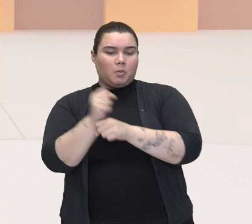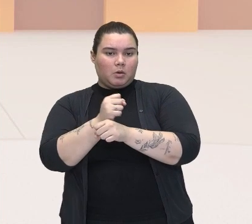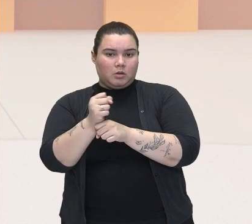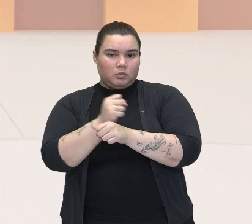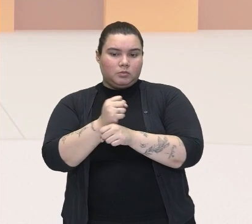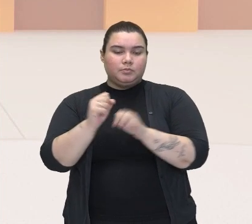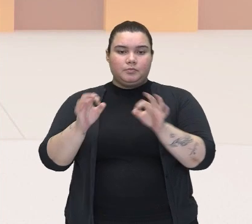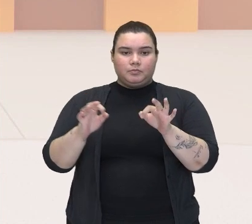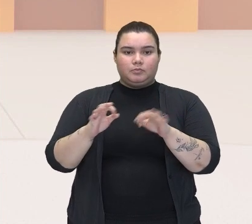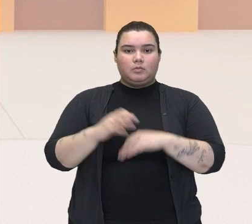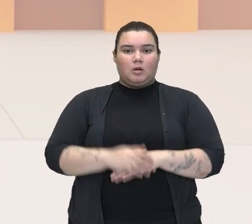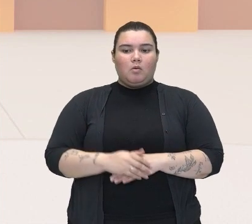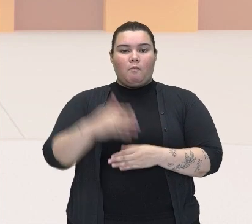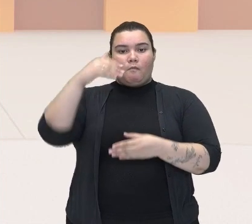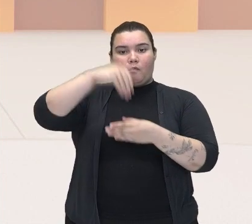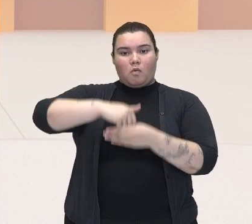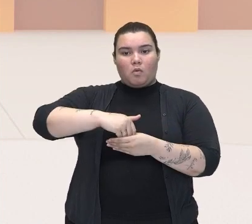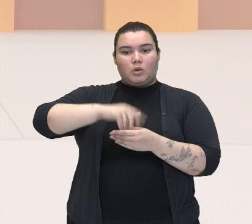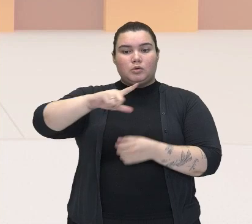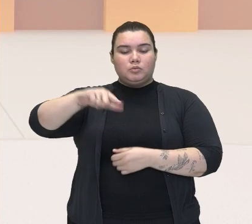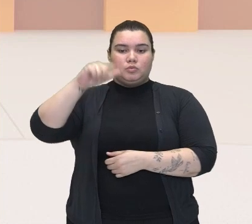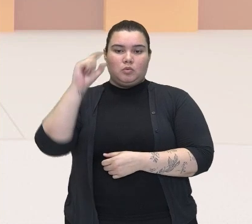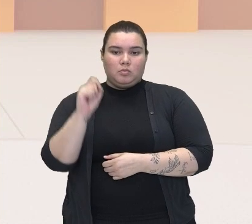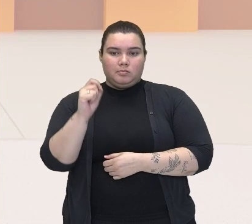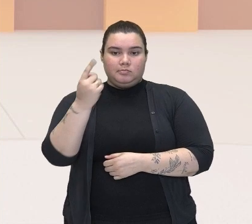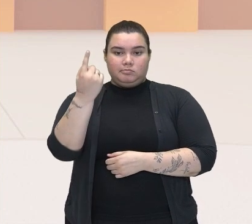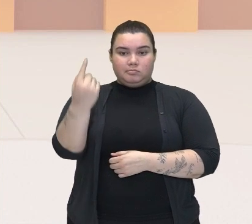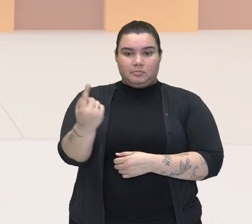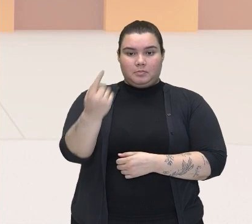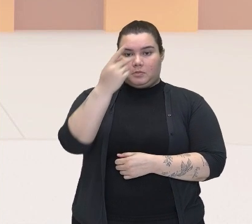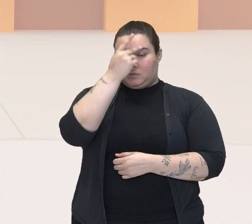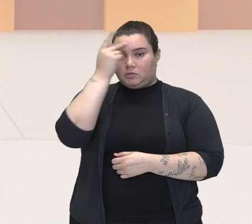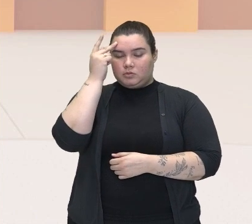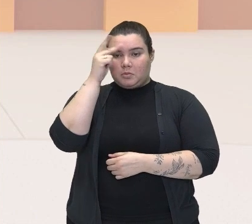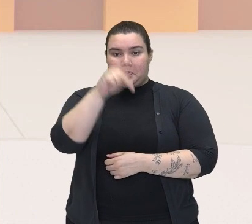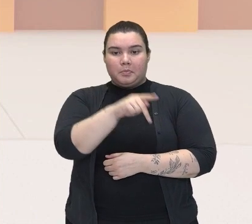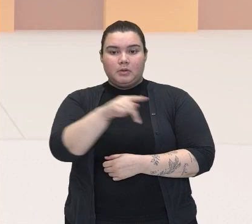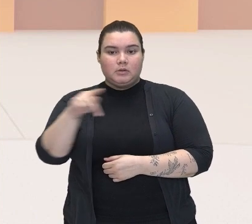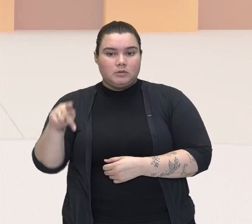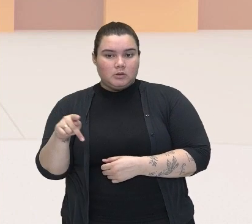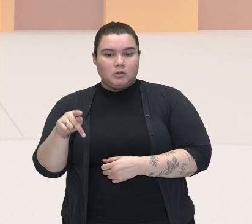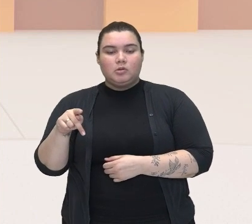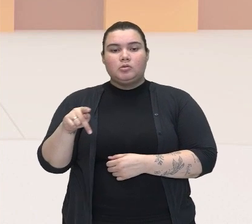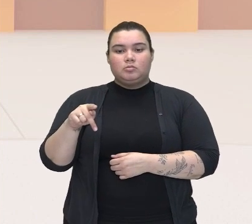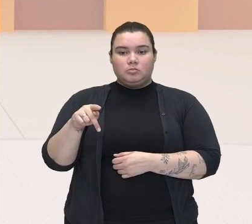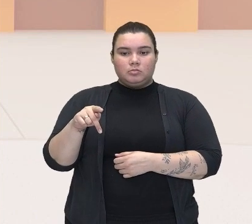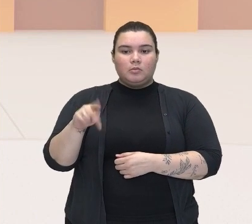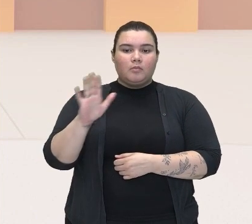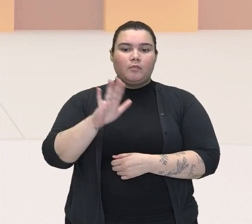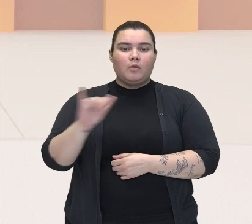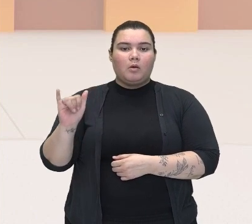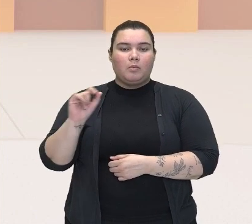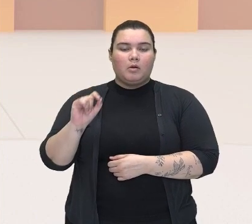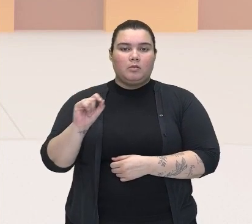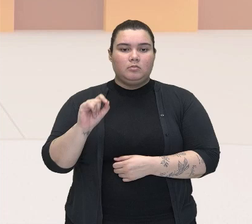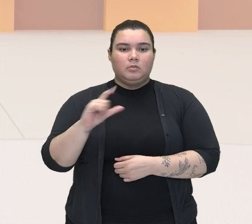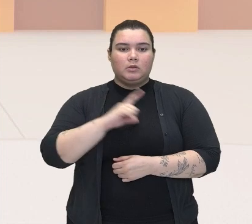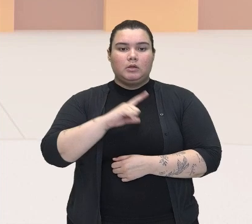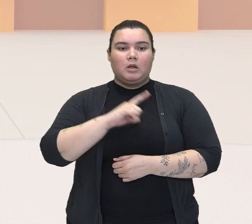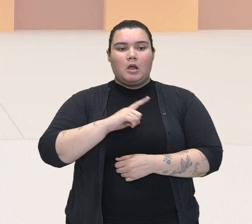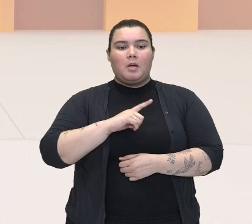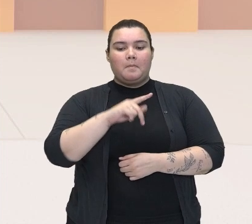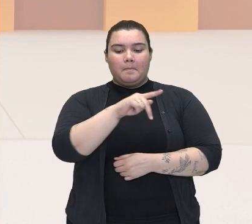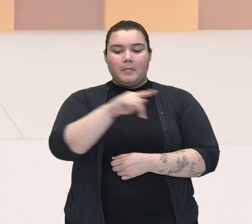o governo se elege, né? E aí, no caso, como presidente, né, ele vai, então,